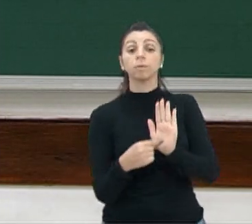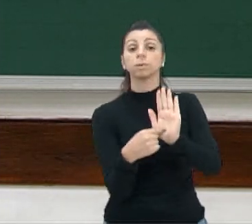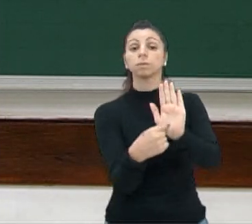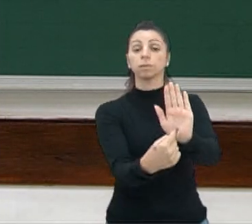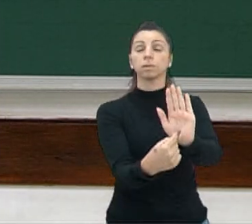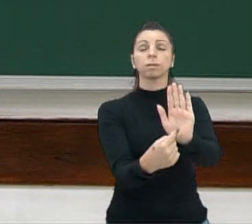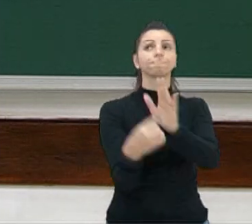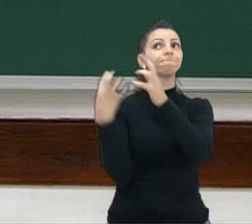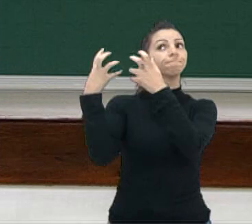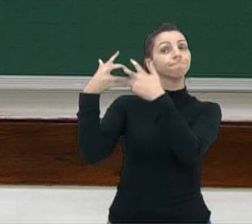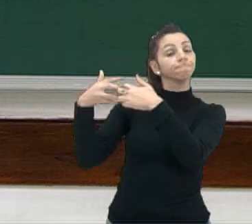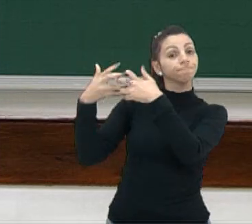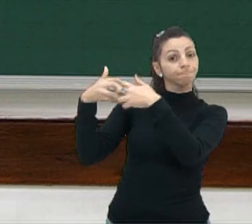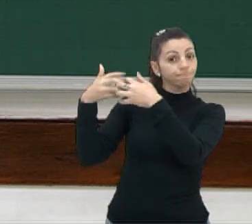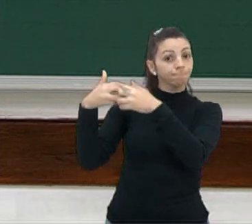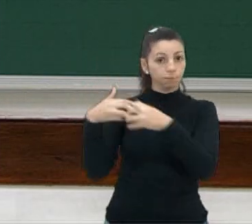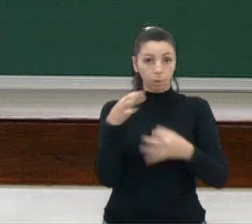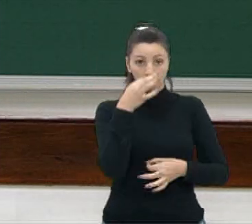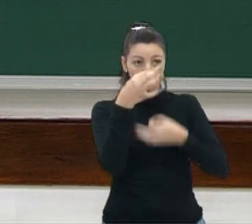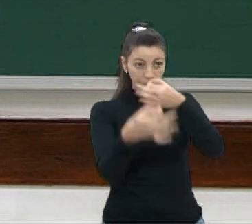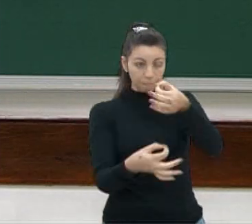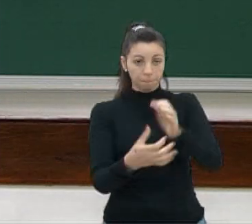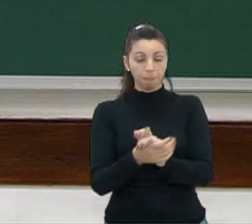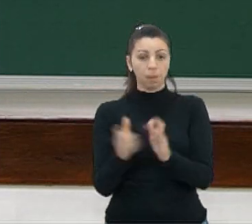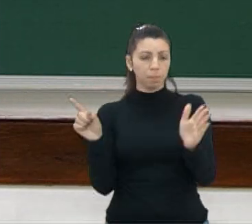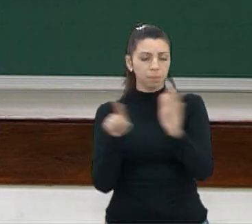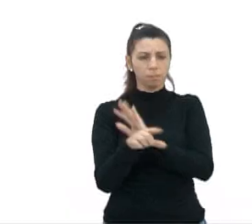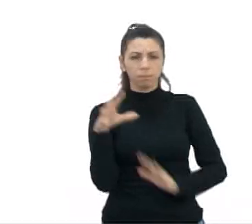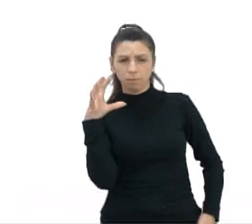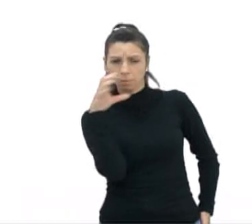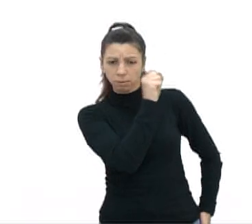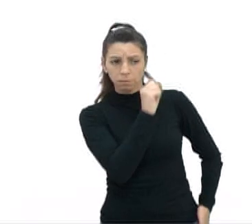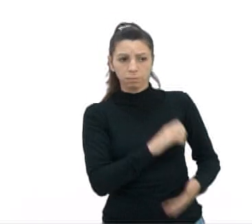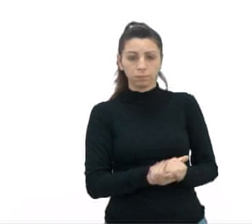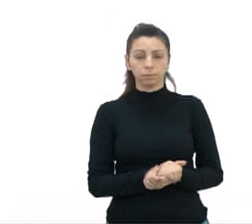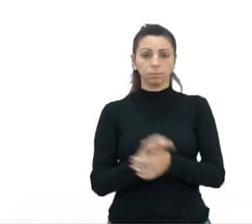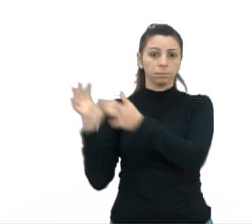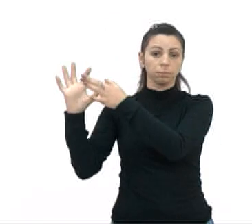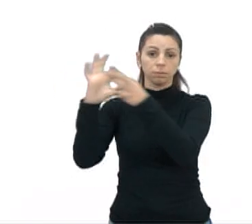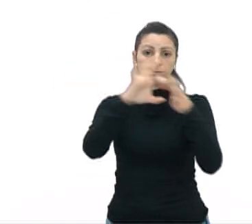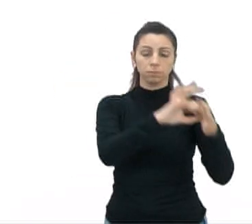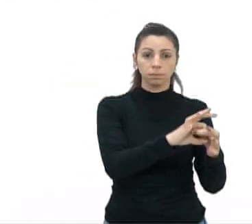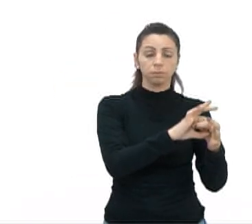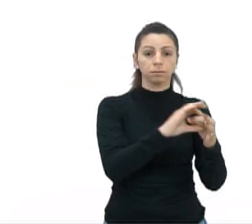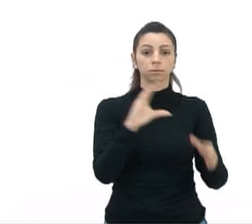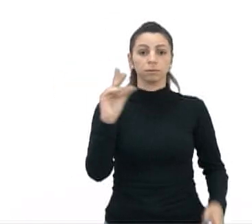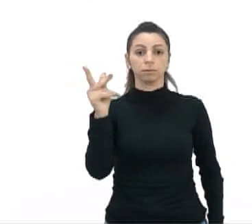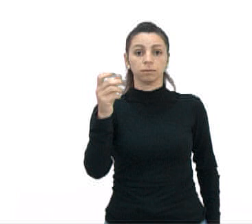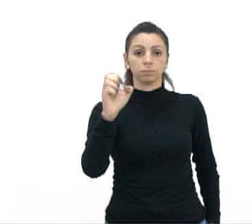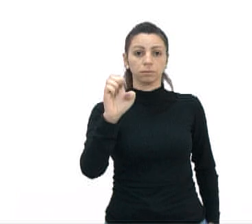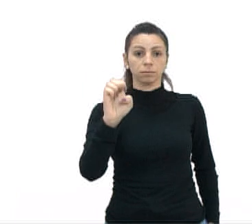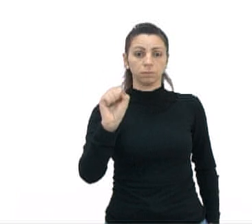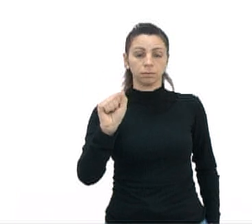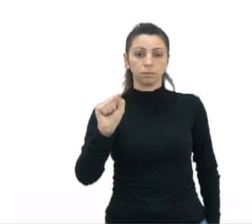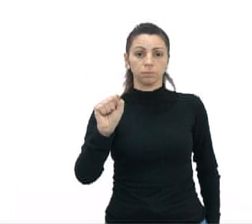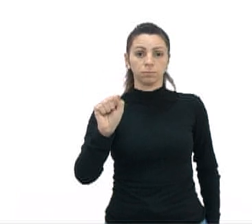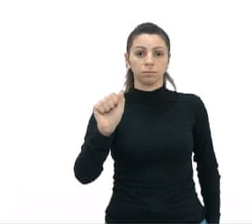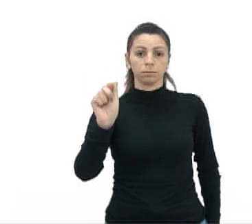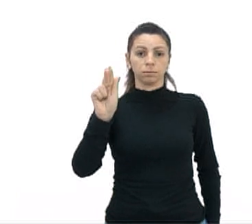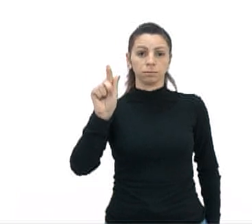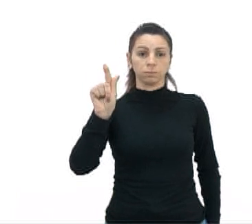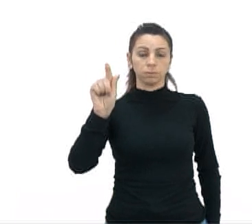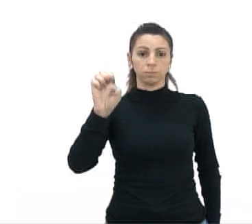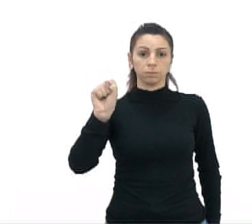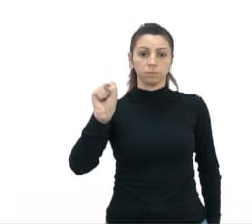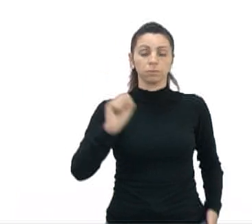fazer pensar em alguma coisa, né? Uma perguntinha rápida aqui. O contexto da charge diz respeito ao momento